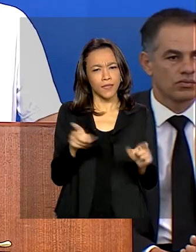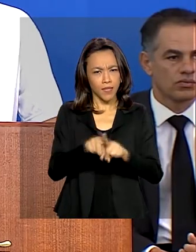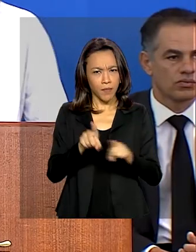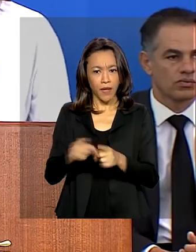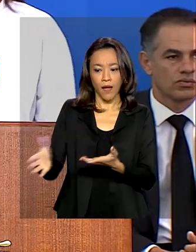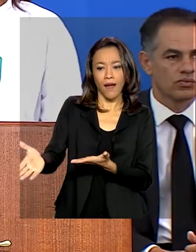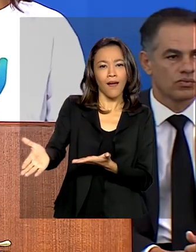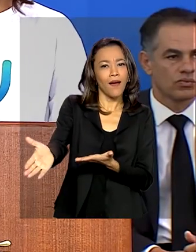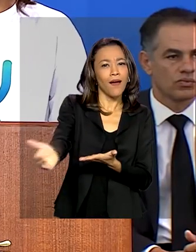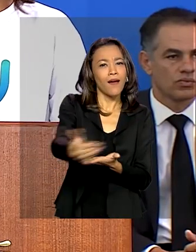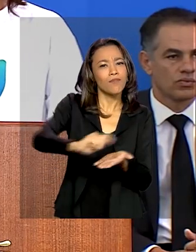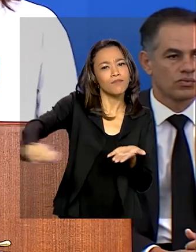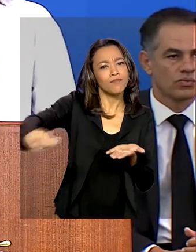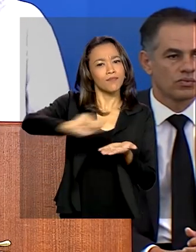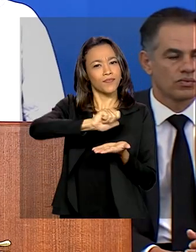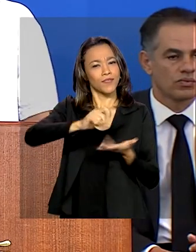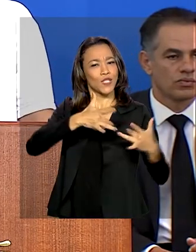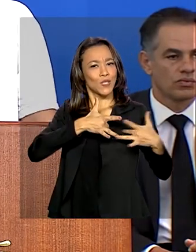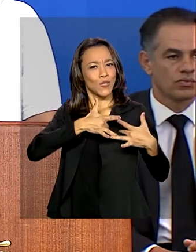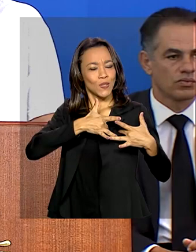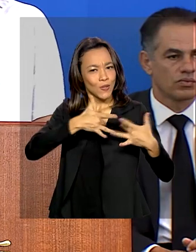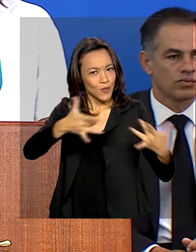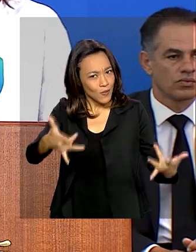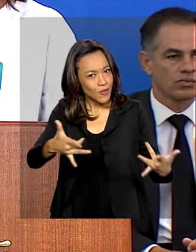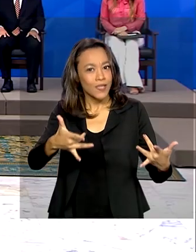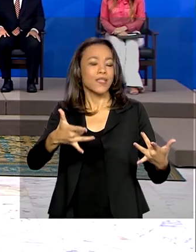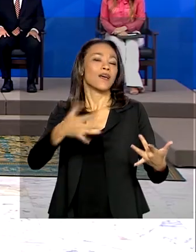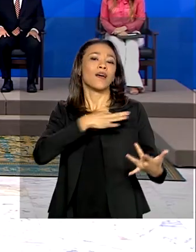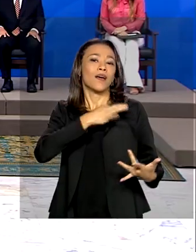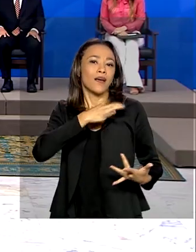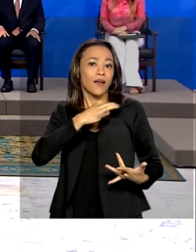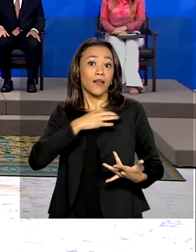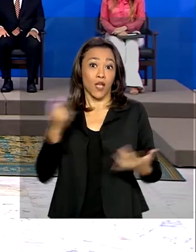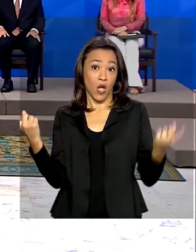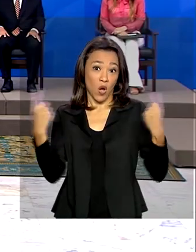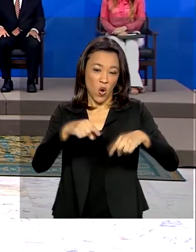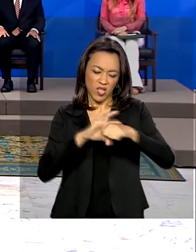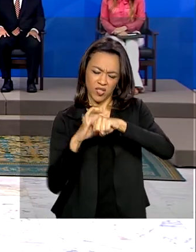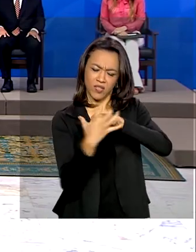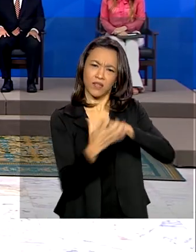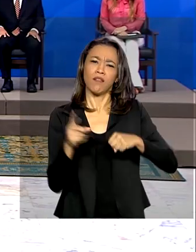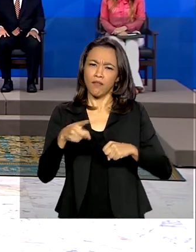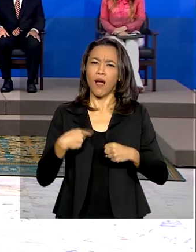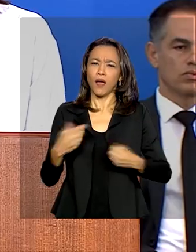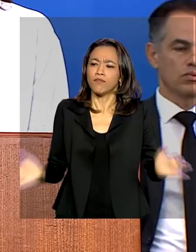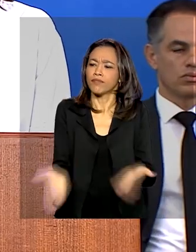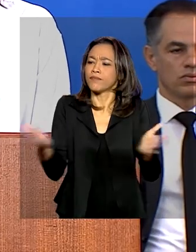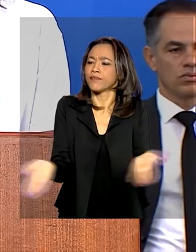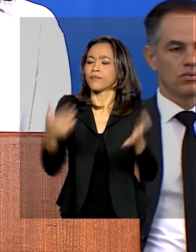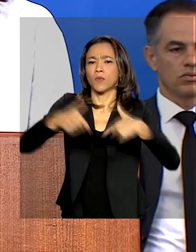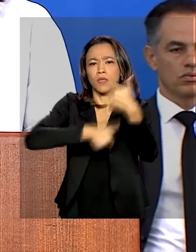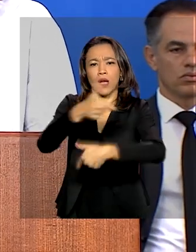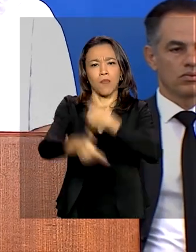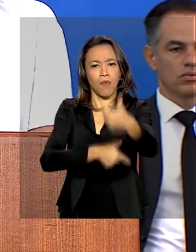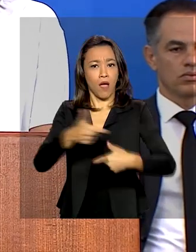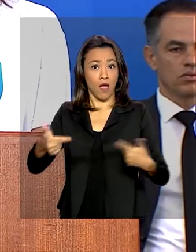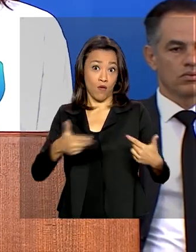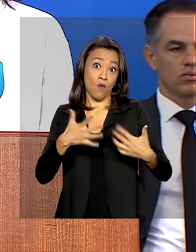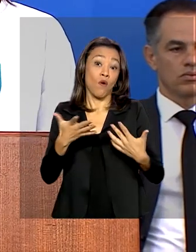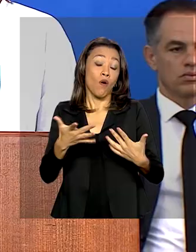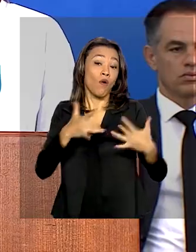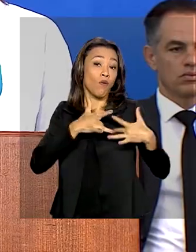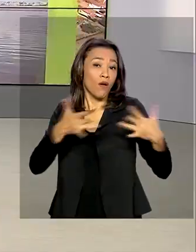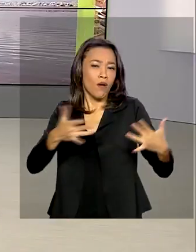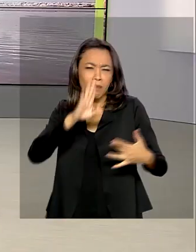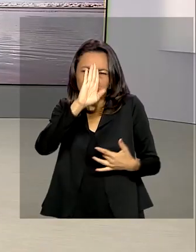arrecadação solidária contra o coronavírus projeto vai incentivar doações e o trabalho voluntário principalmente